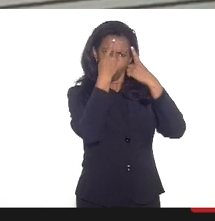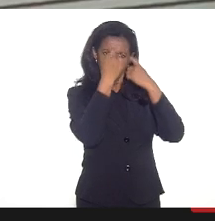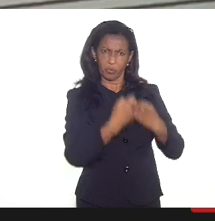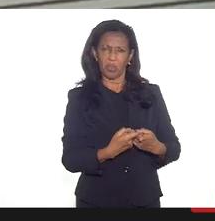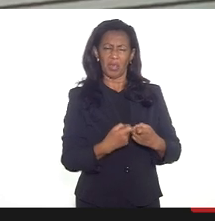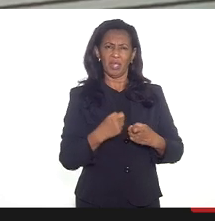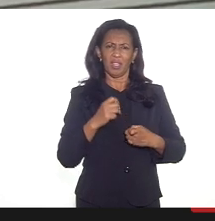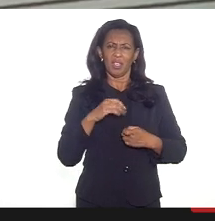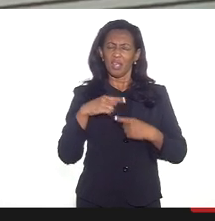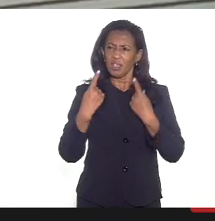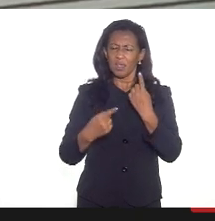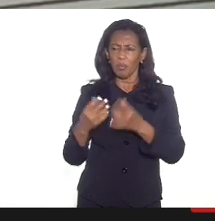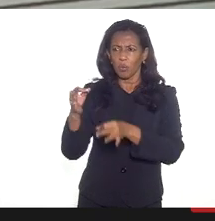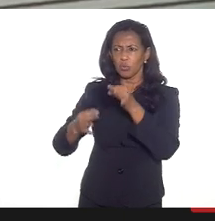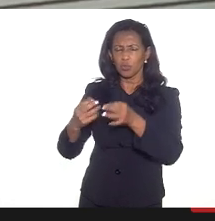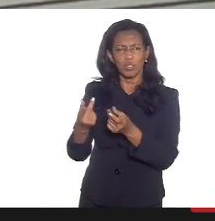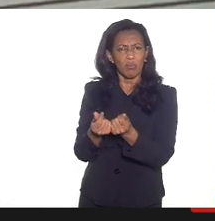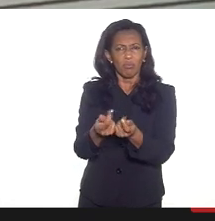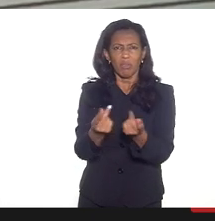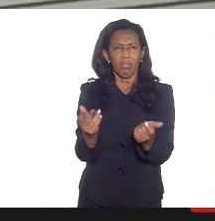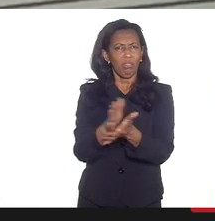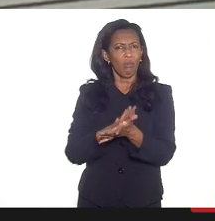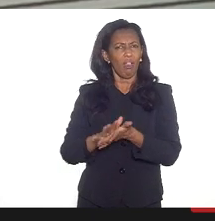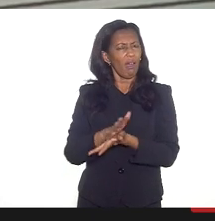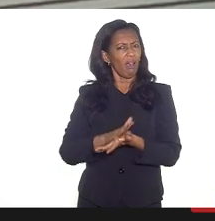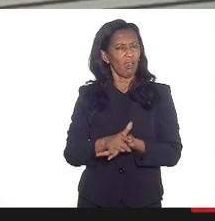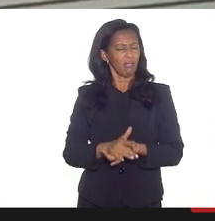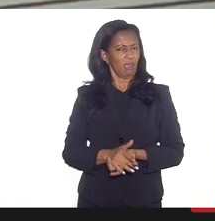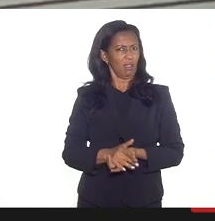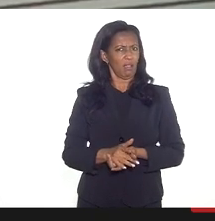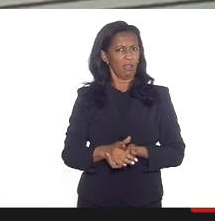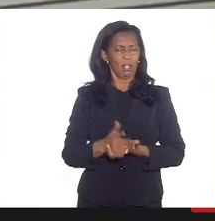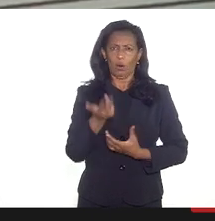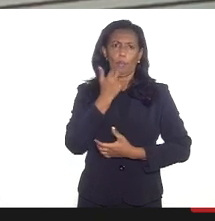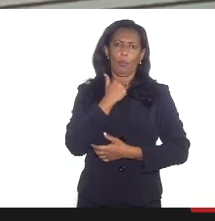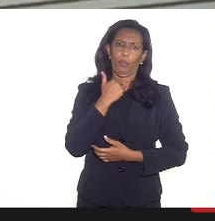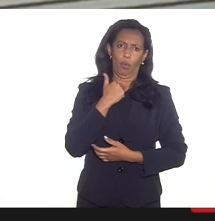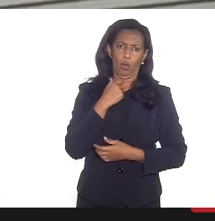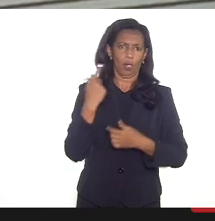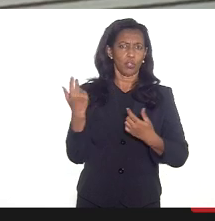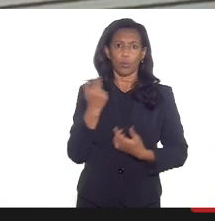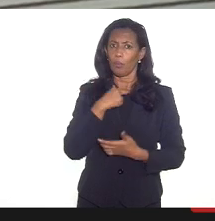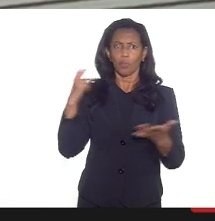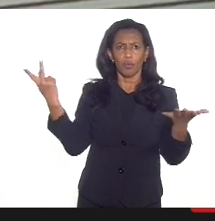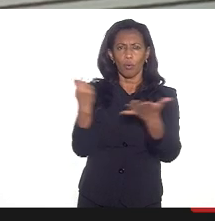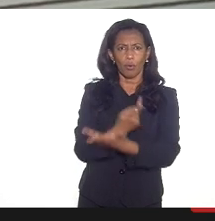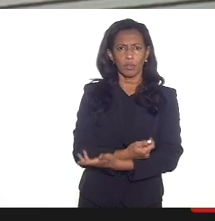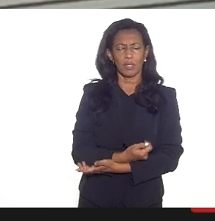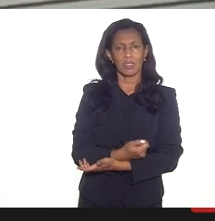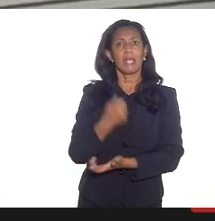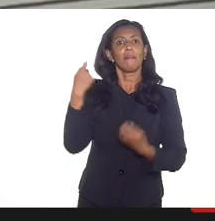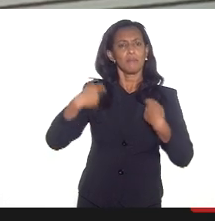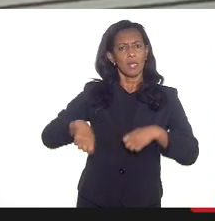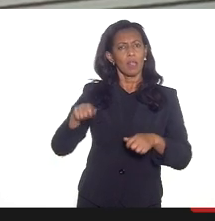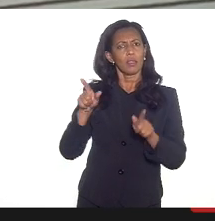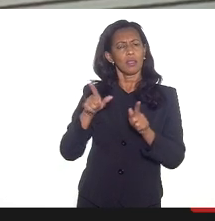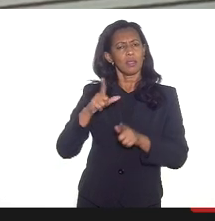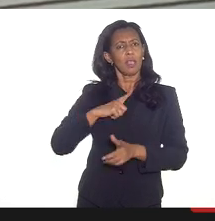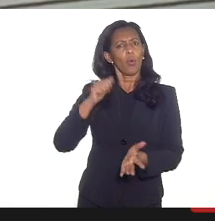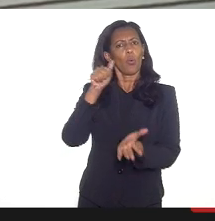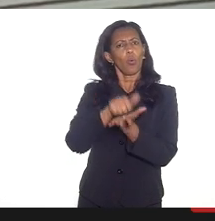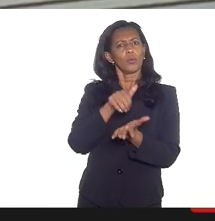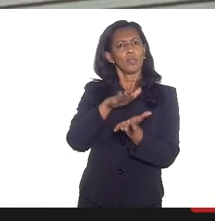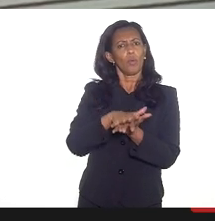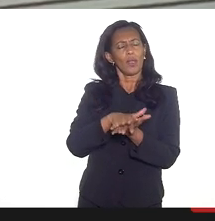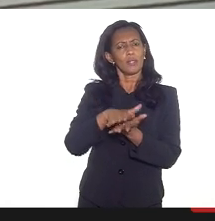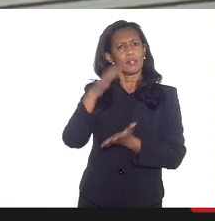deu nada. Né? Não pode não dar nada. Tem que dar muita coisa. Não, não é para acontecer. E se acontecer, tem que ter consequência, tem que ter consequência muito